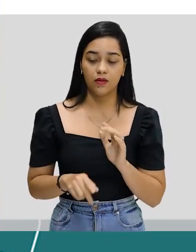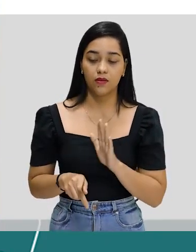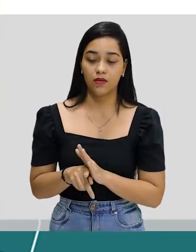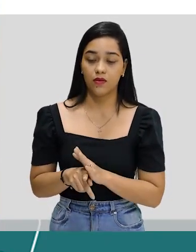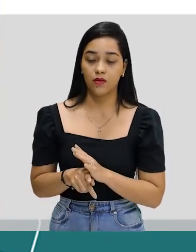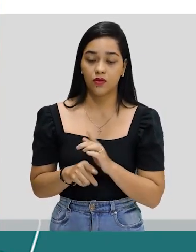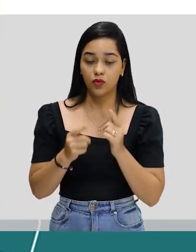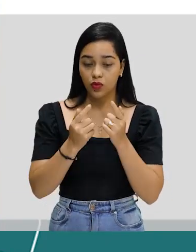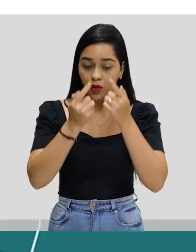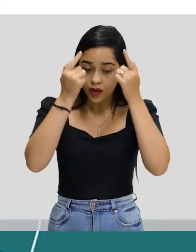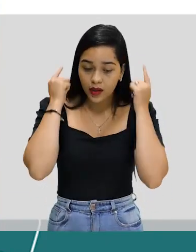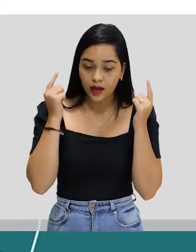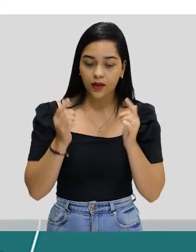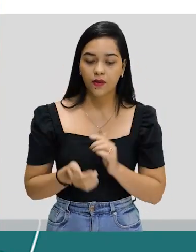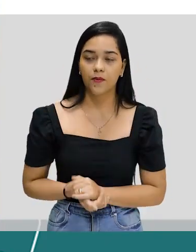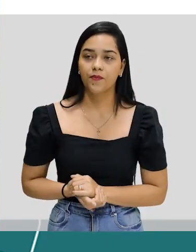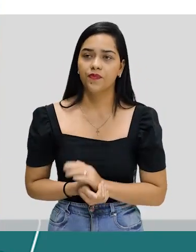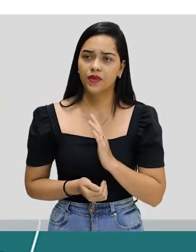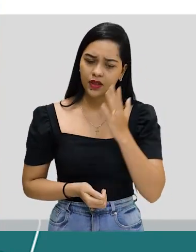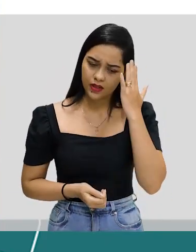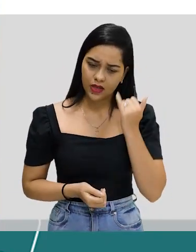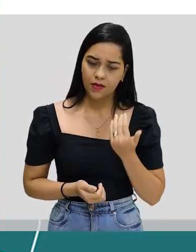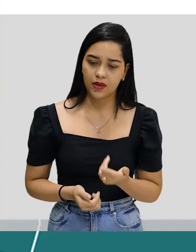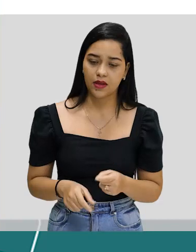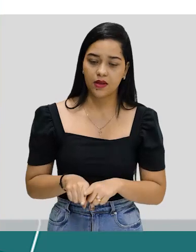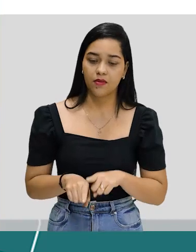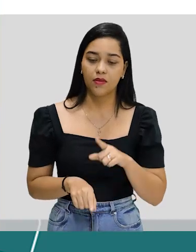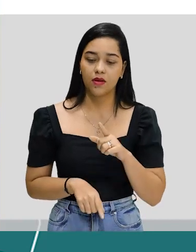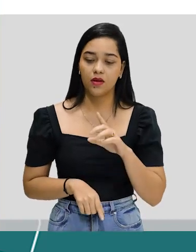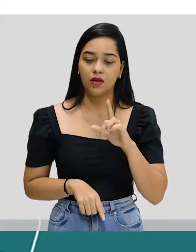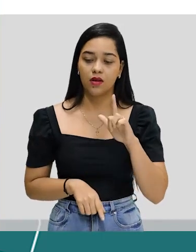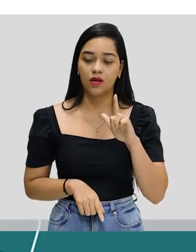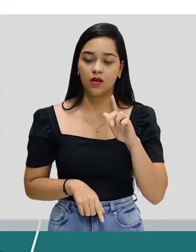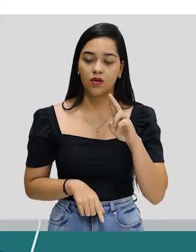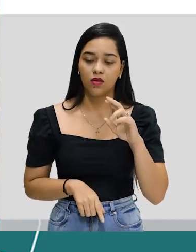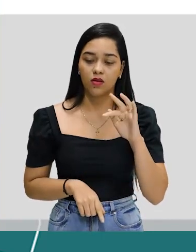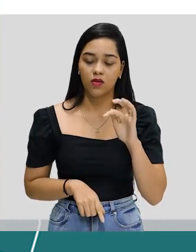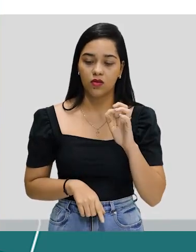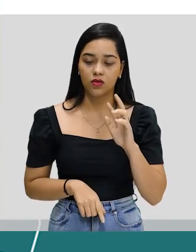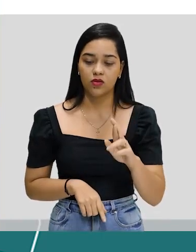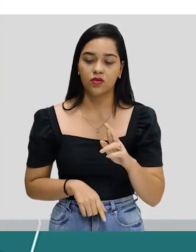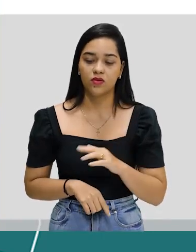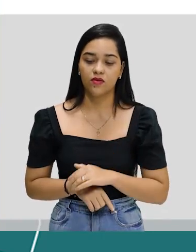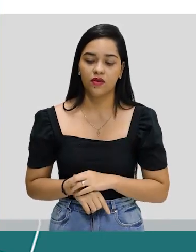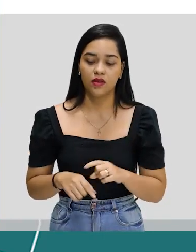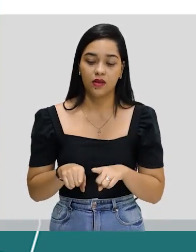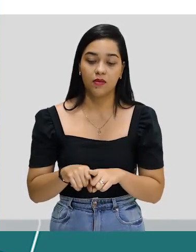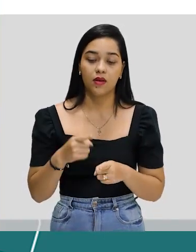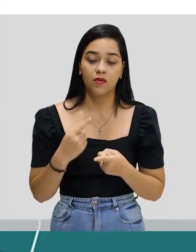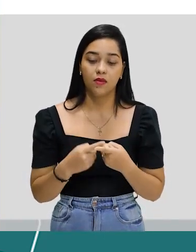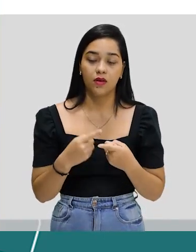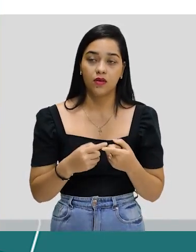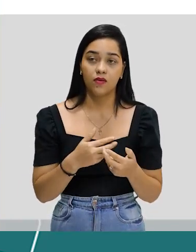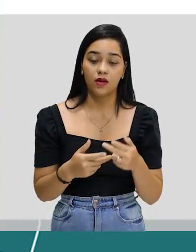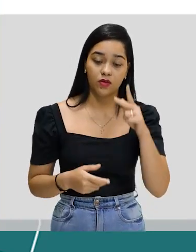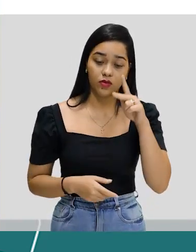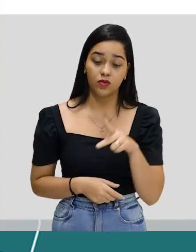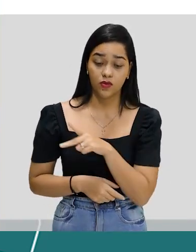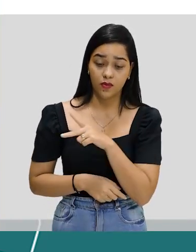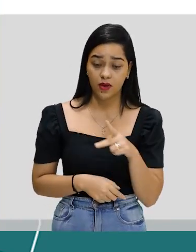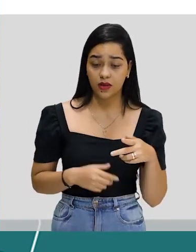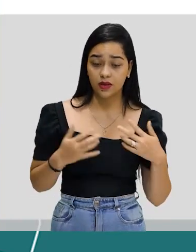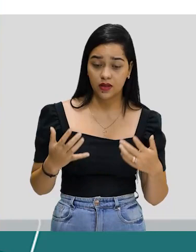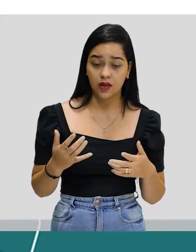beleza grego. A gente já sabe sobre isso. O diabo medieval. O diabo medieval é grotesco, porque os padres cristãos